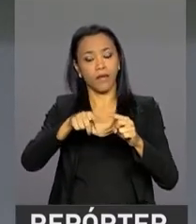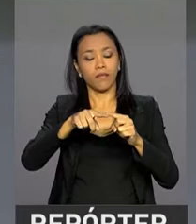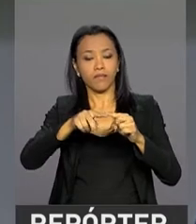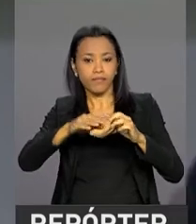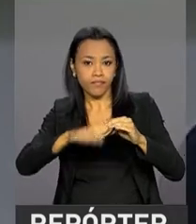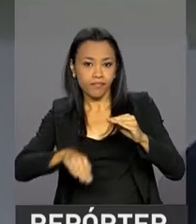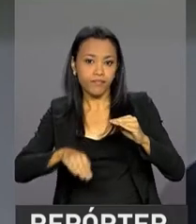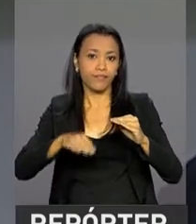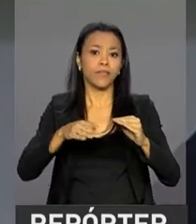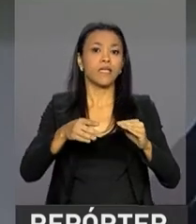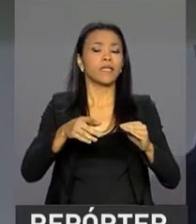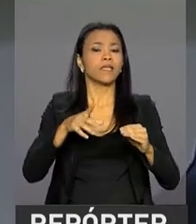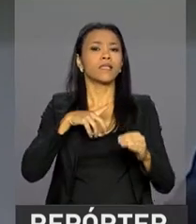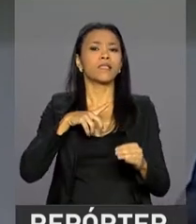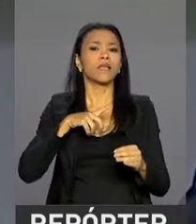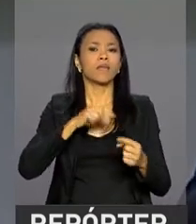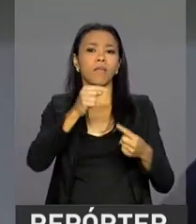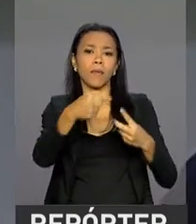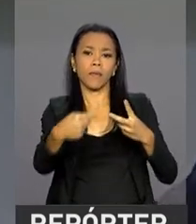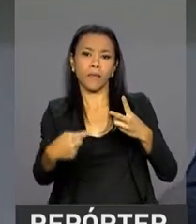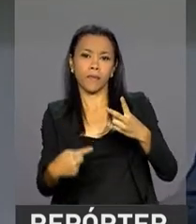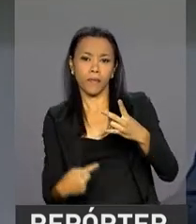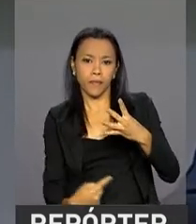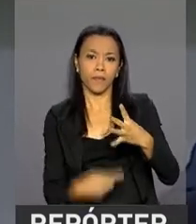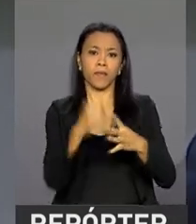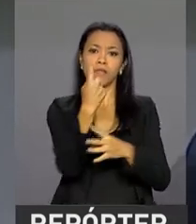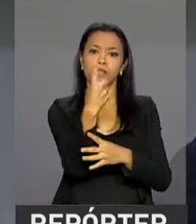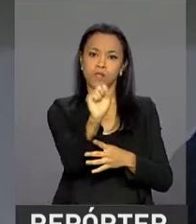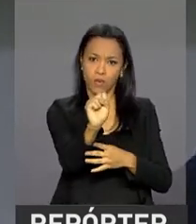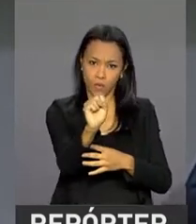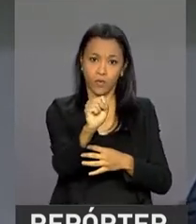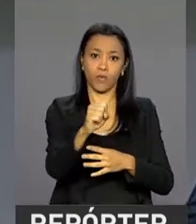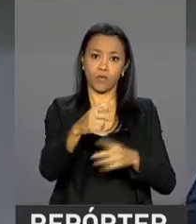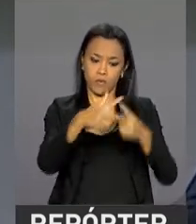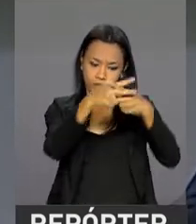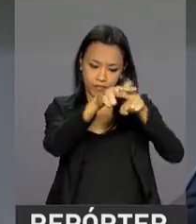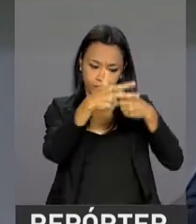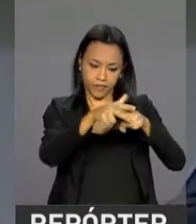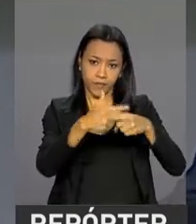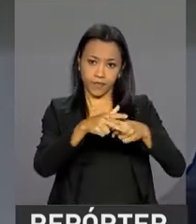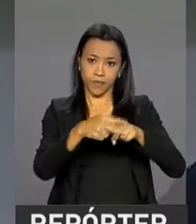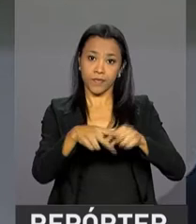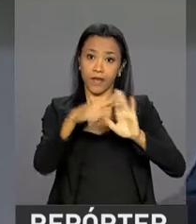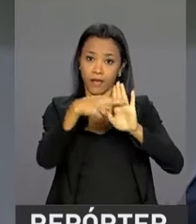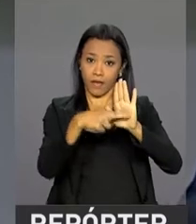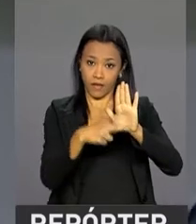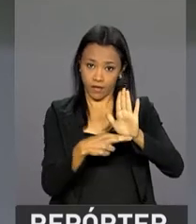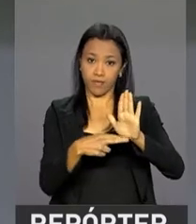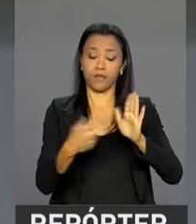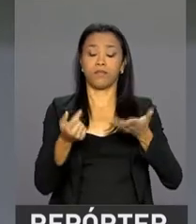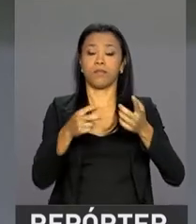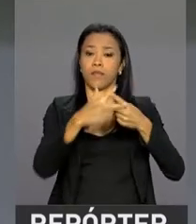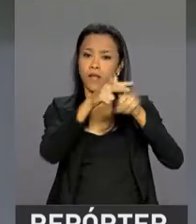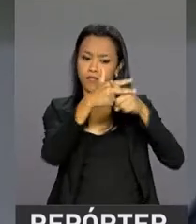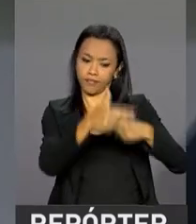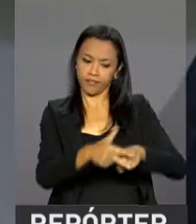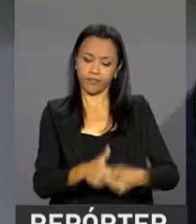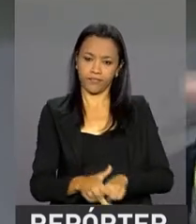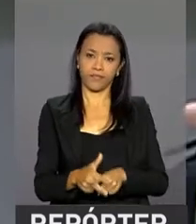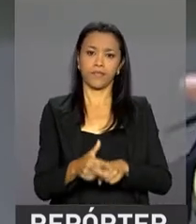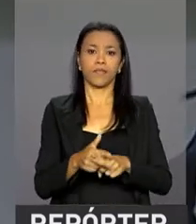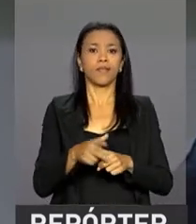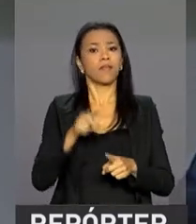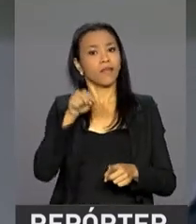há, em 18, fatores de revisão de parâmetro, principalmente uma inflação menor e uma atividade um pouquinho menor,